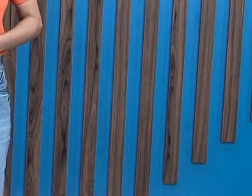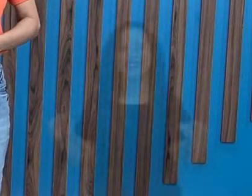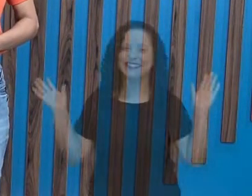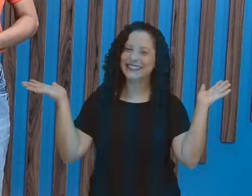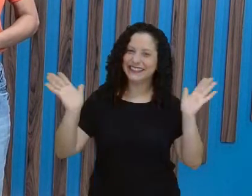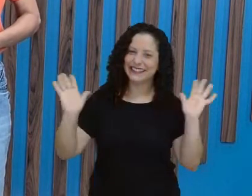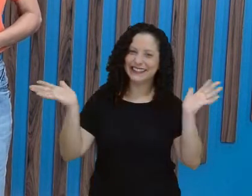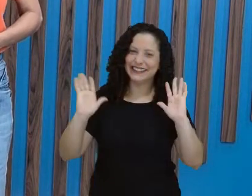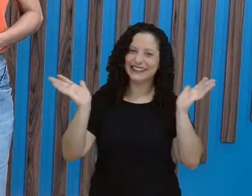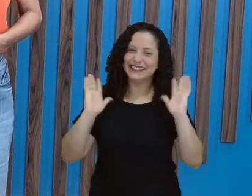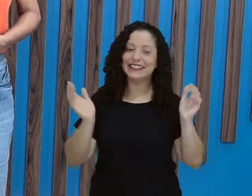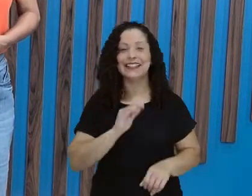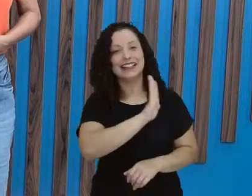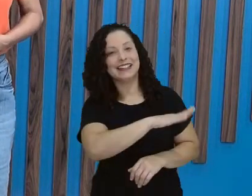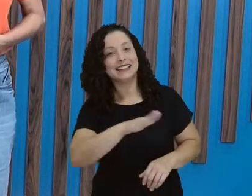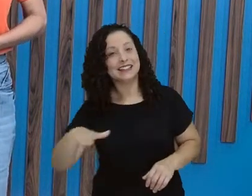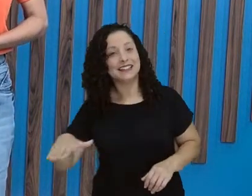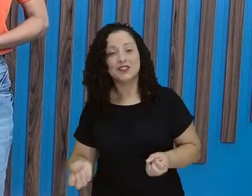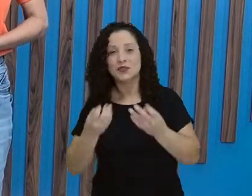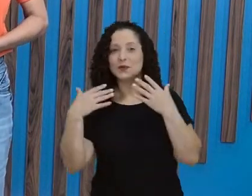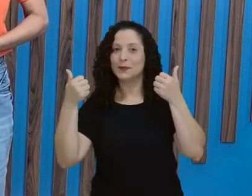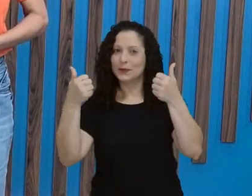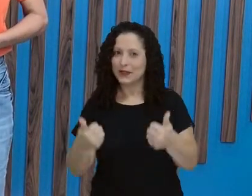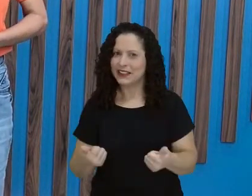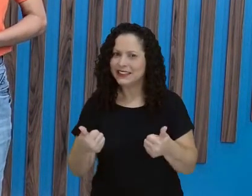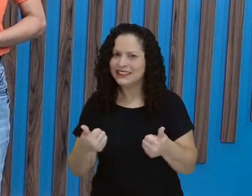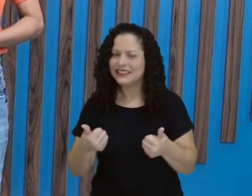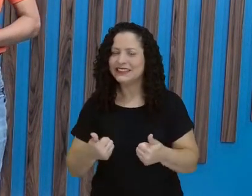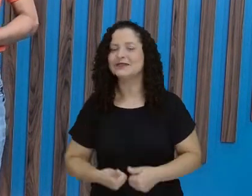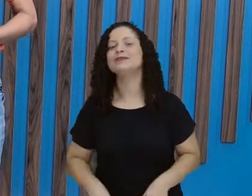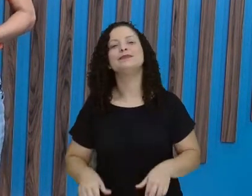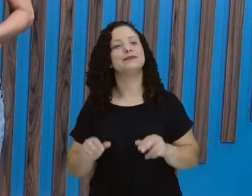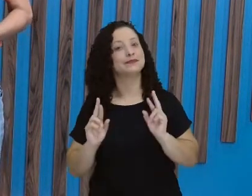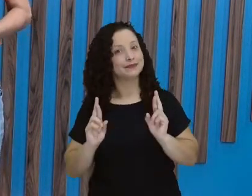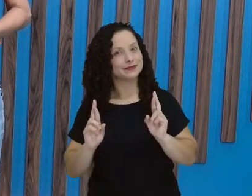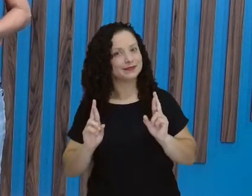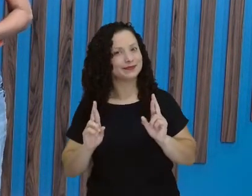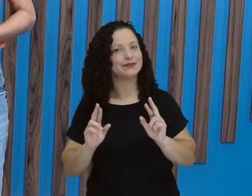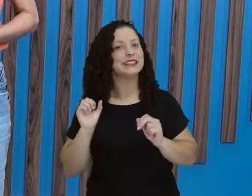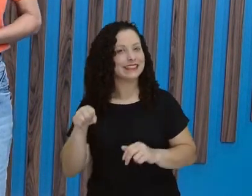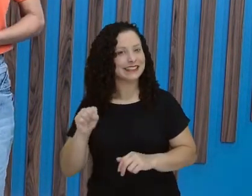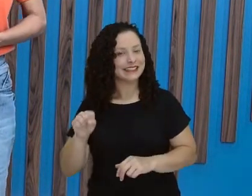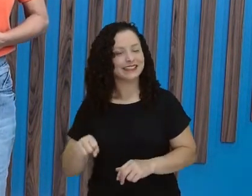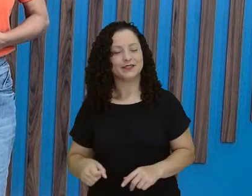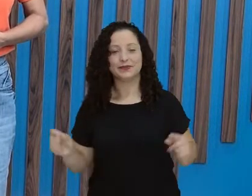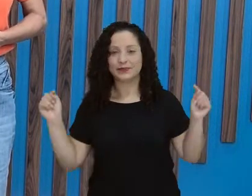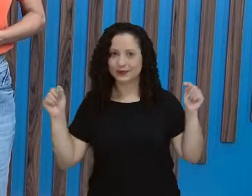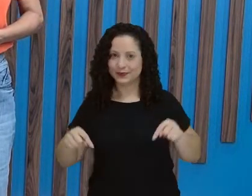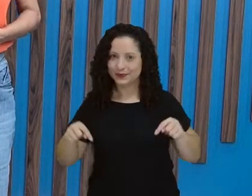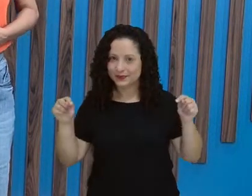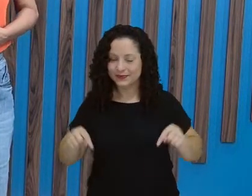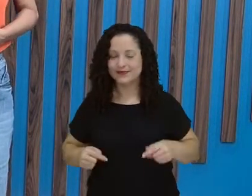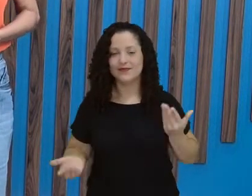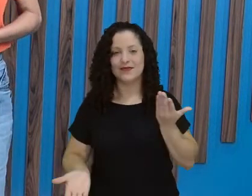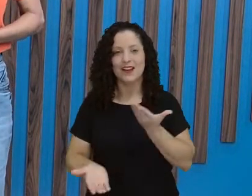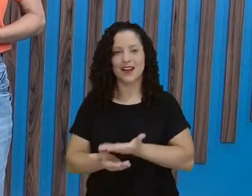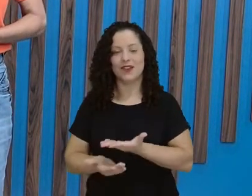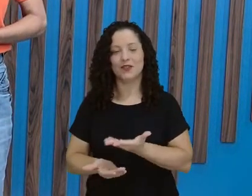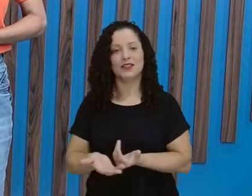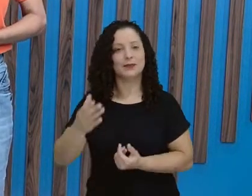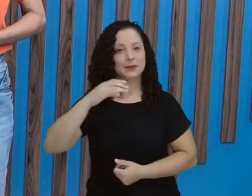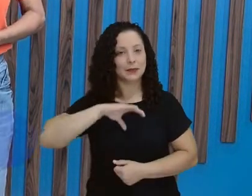Olá, crianças! Tudo bem com vocês? Espero que sim. Estamos aqui para mais uma aula de